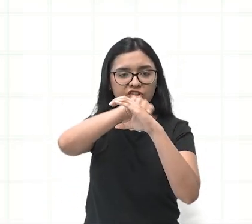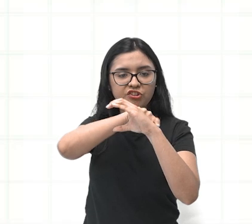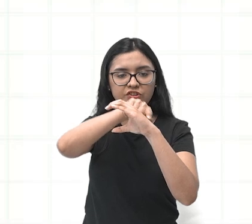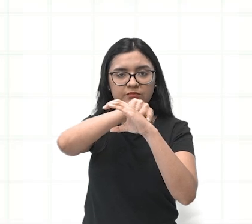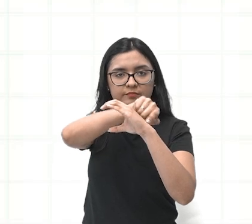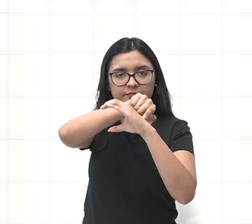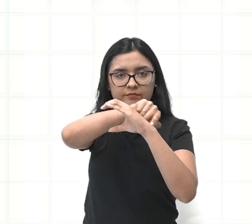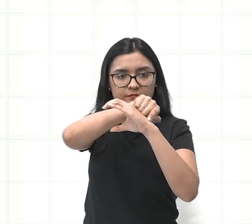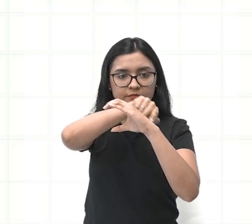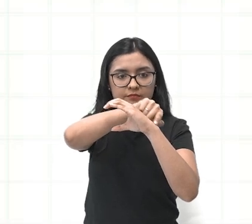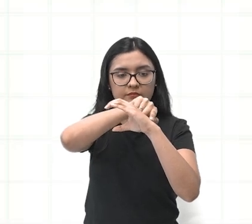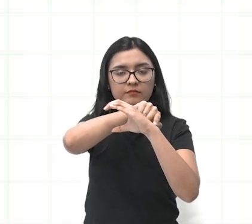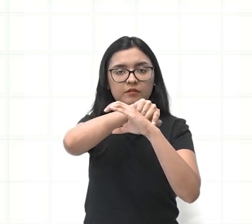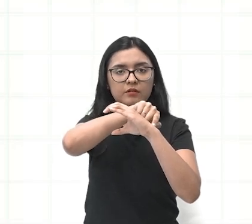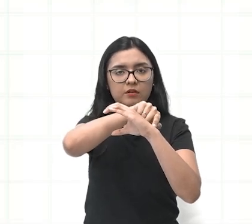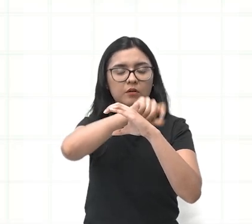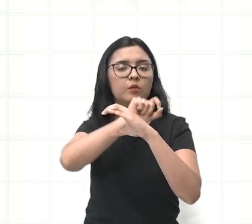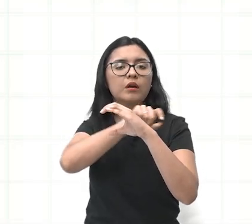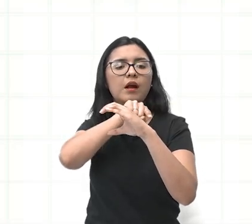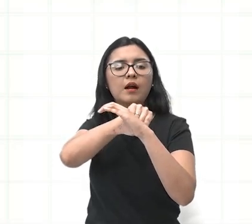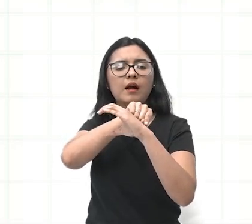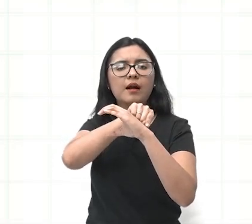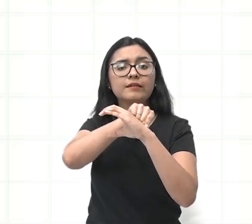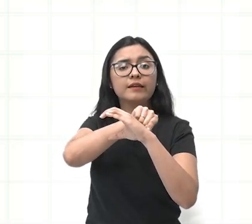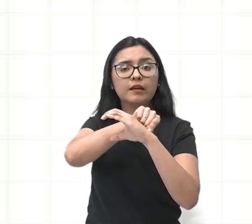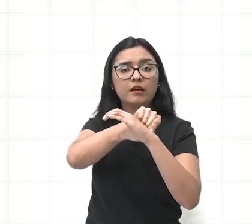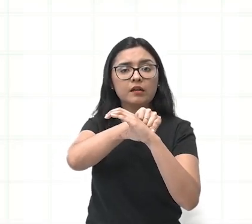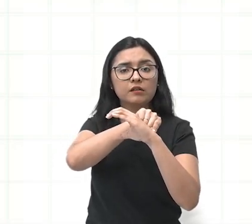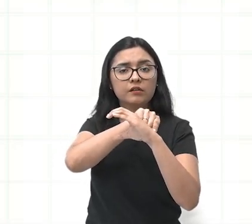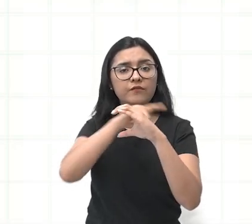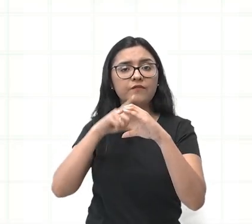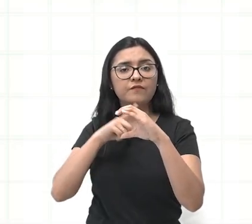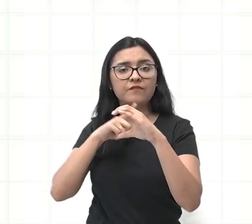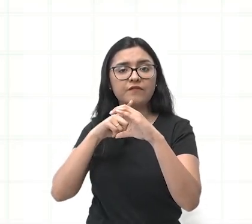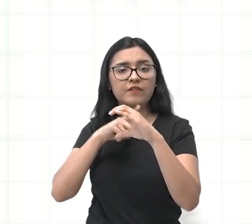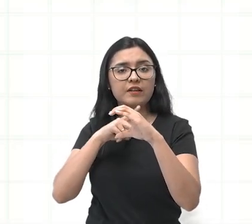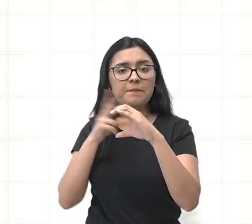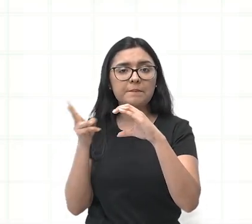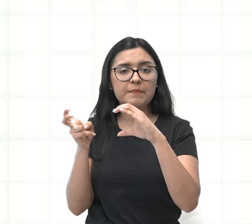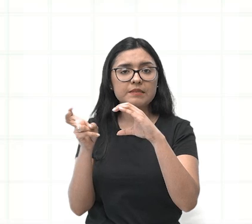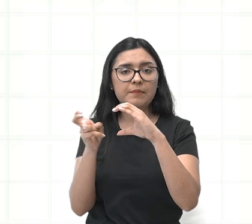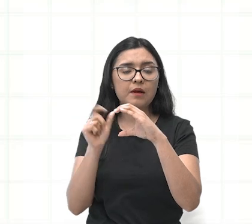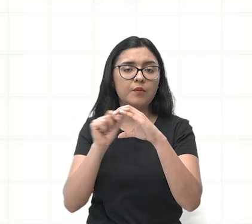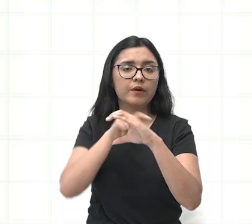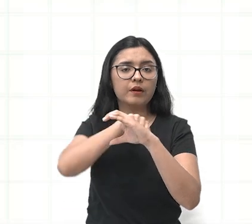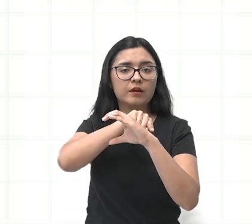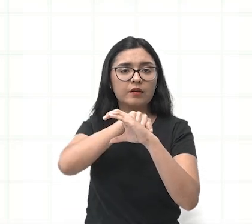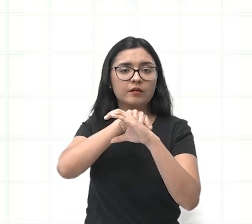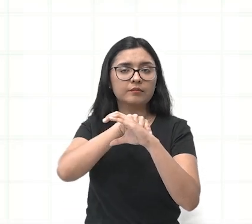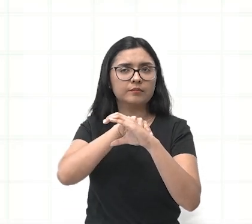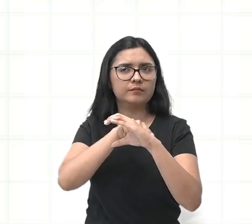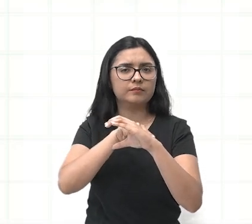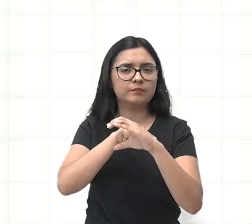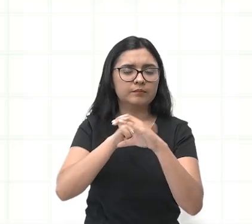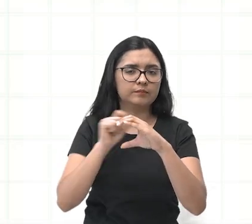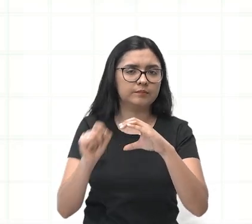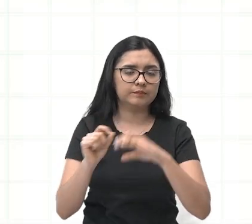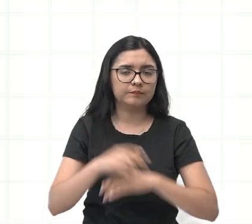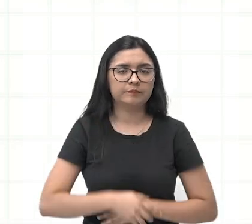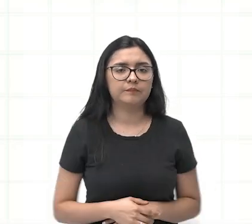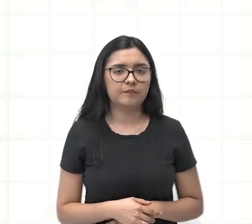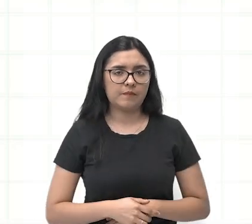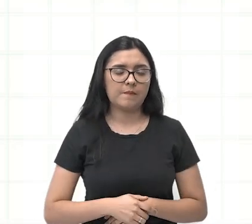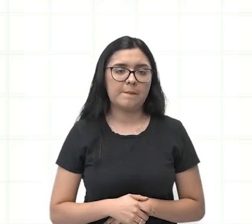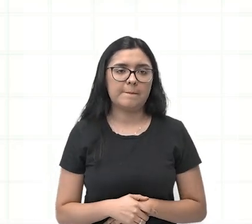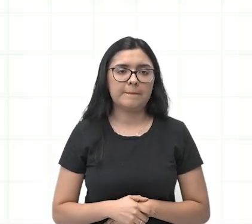É aqui que vai se formar, aqui é que vai ter a recepção dessa luz para formar o objeto. Ou